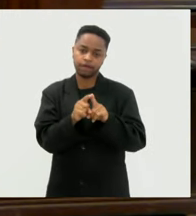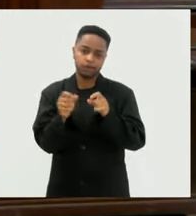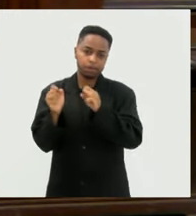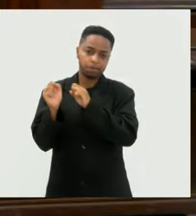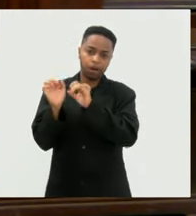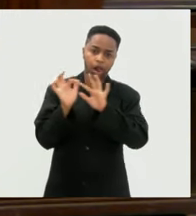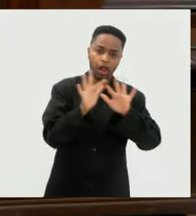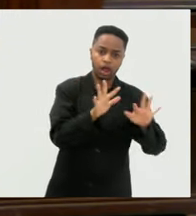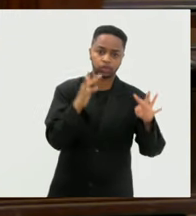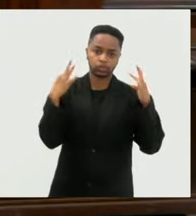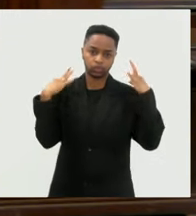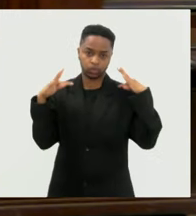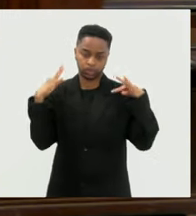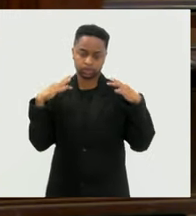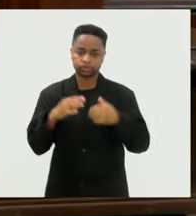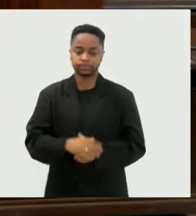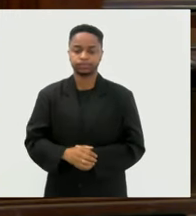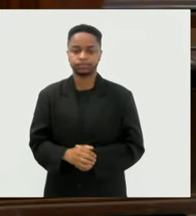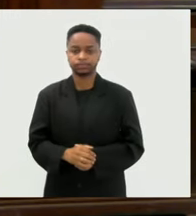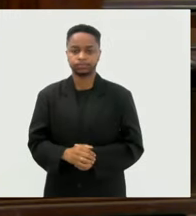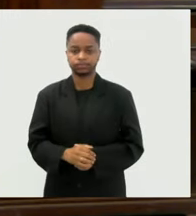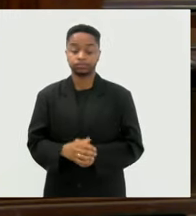E volto a me referir.